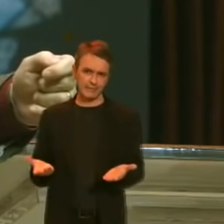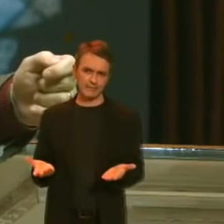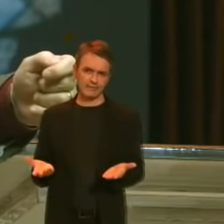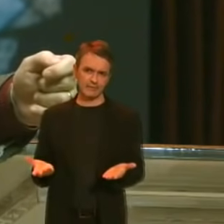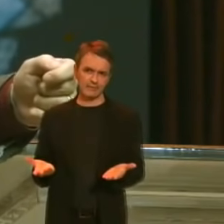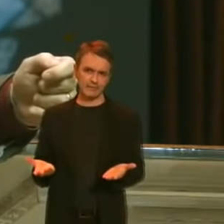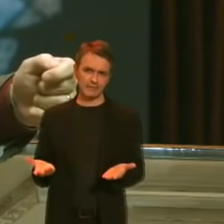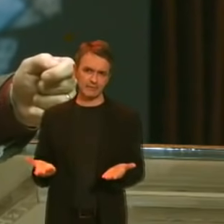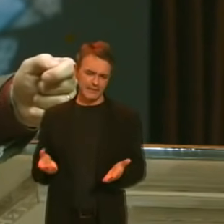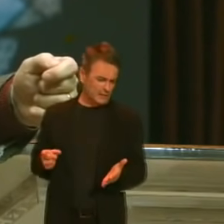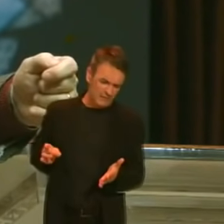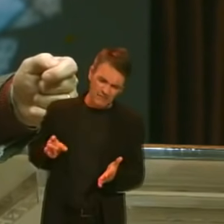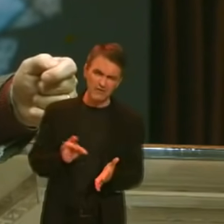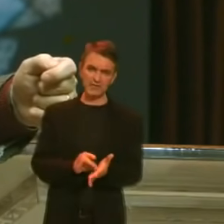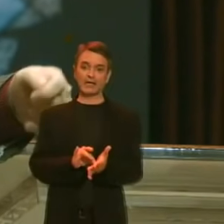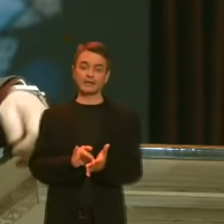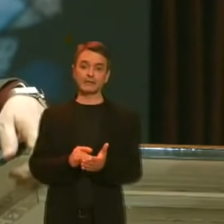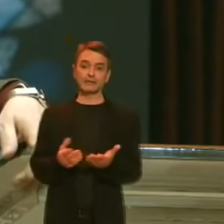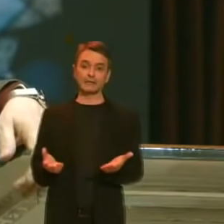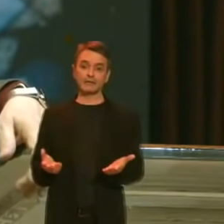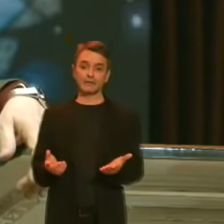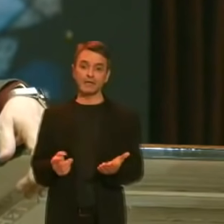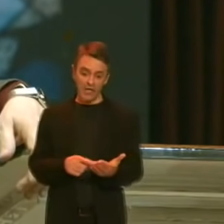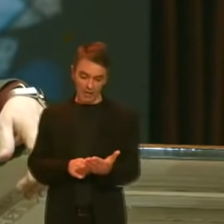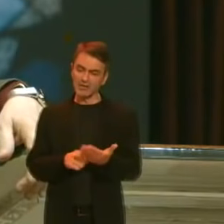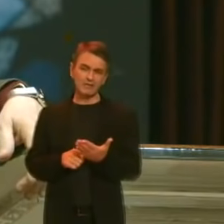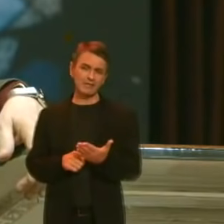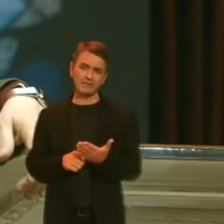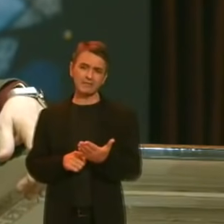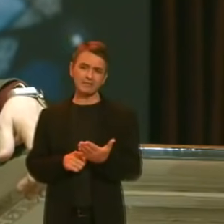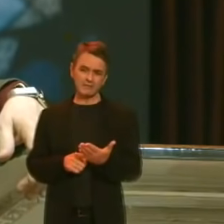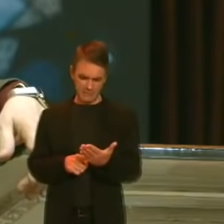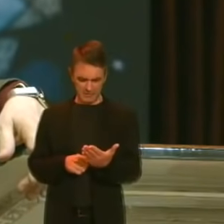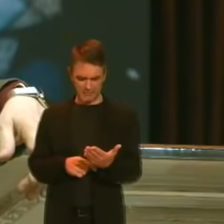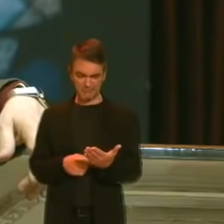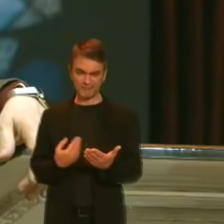é revelação de que a gente não é nada.